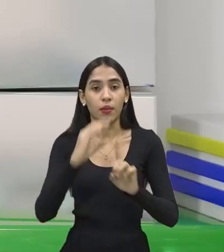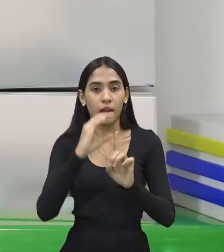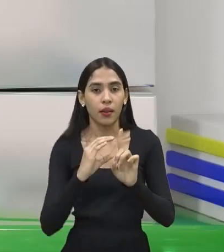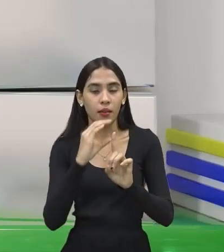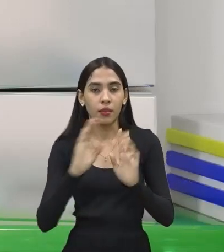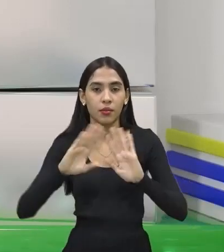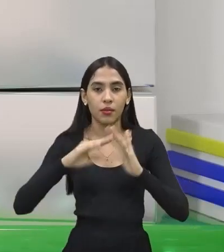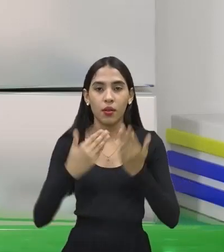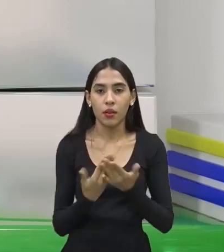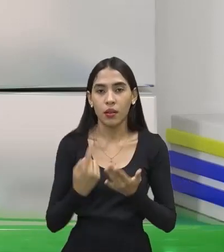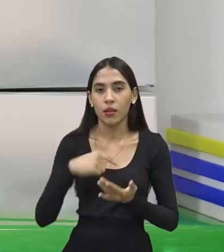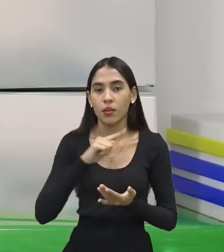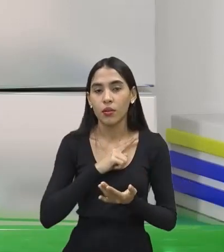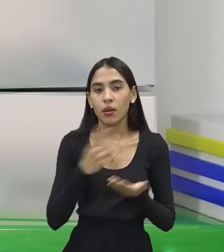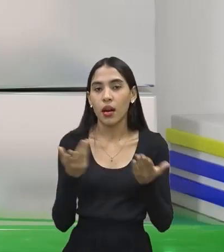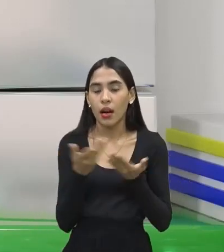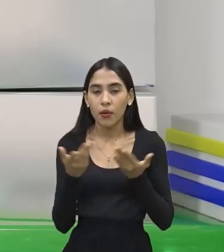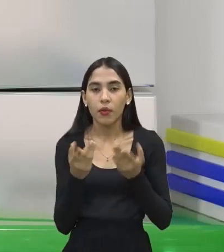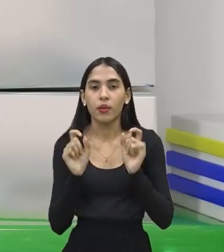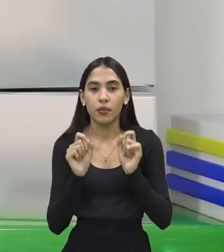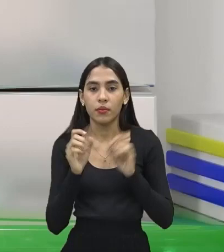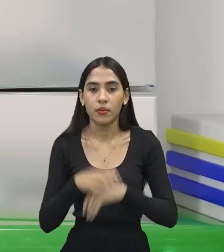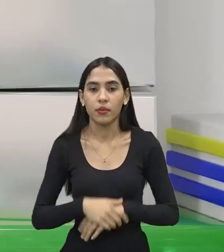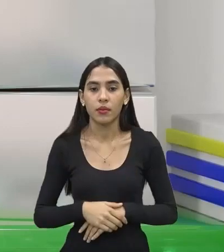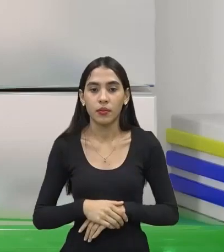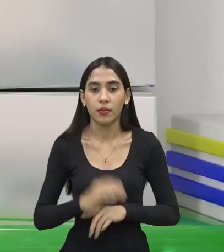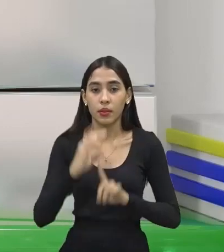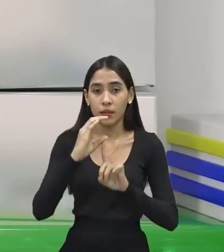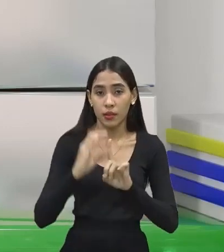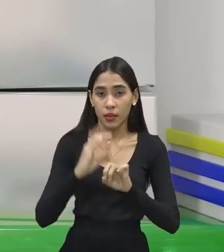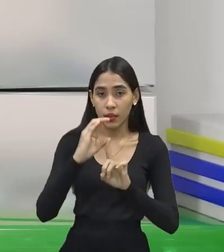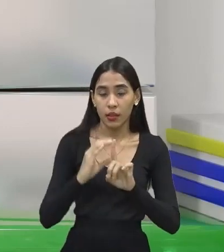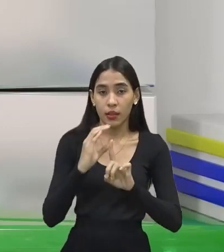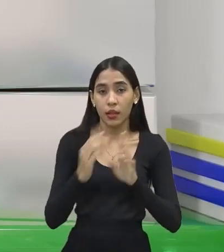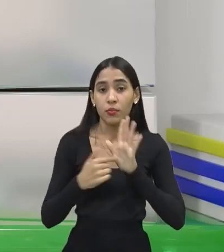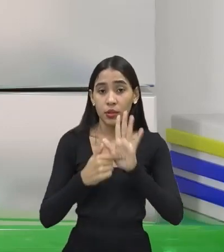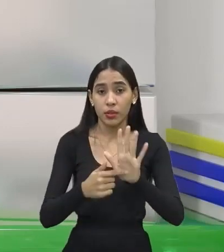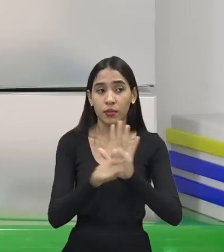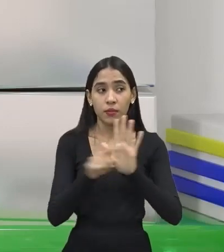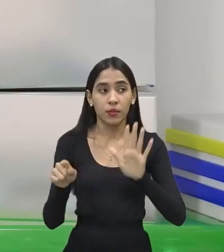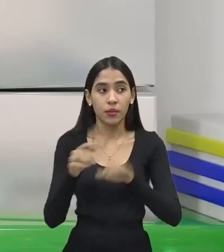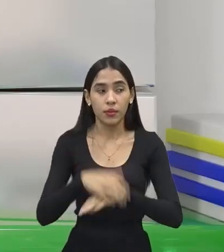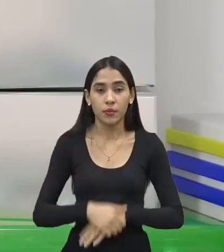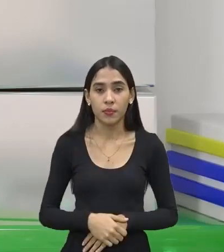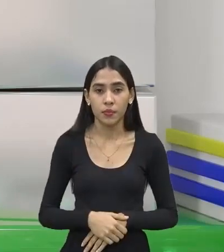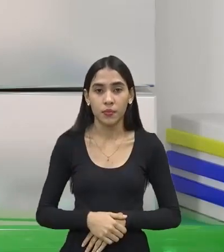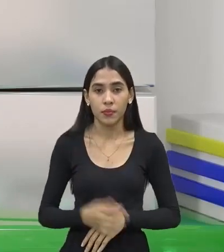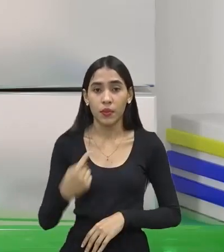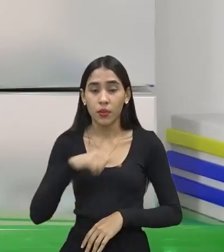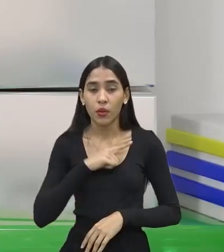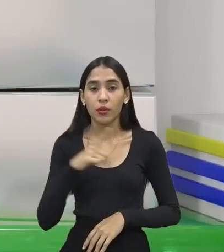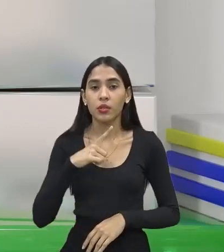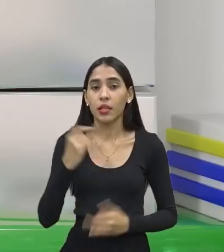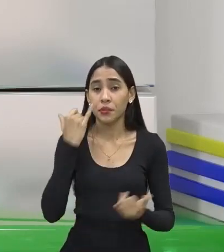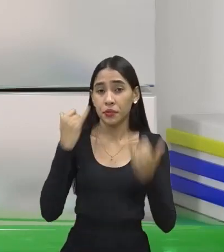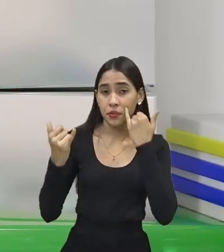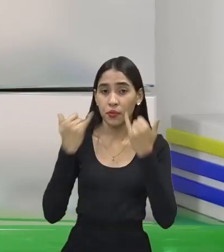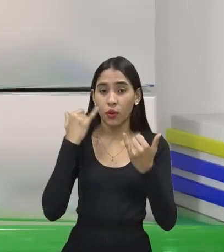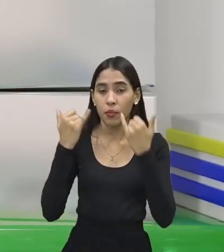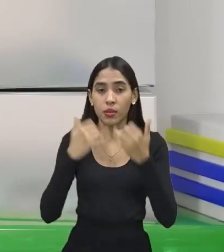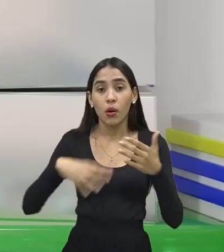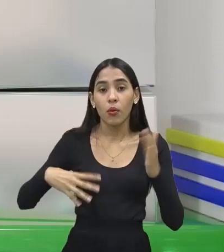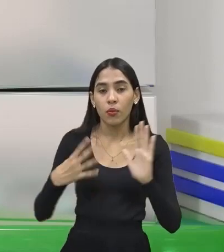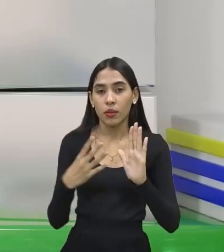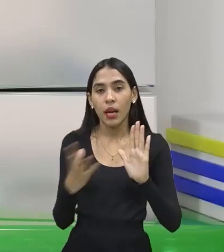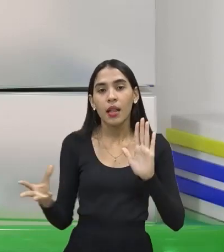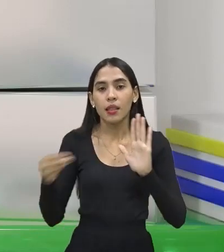escolar, nós vamos navegar um pouco em um calendário, mostrar para vocês o que a gente tem de informação no